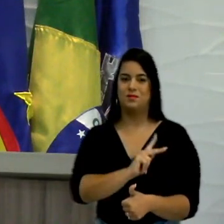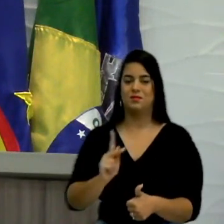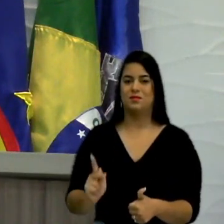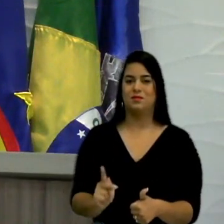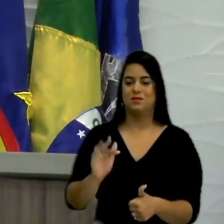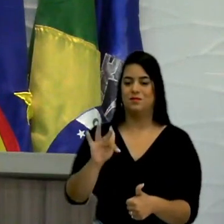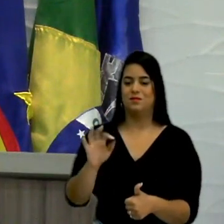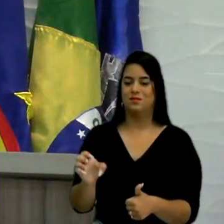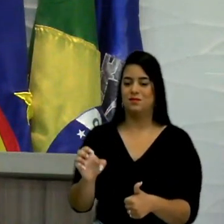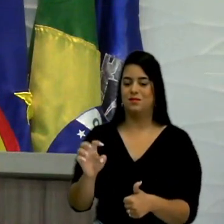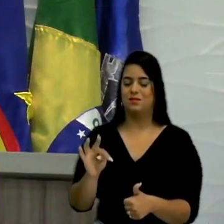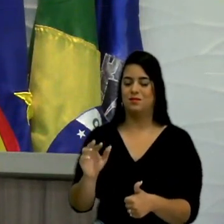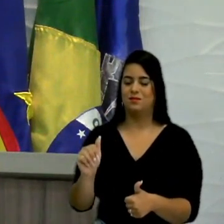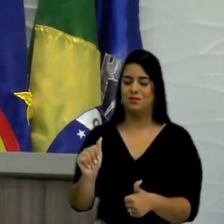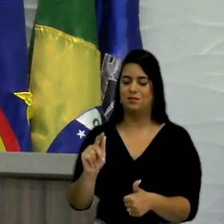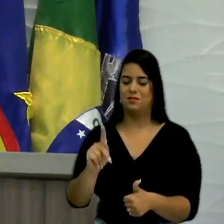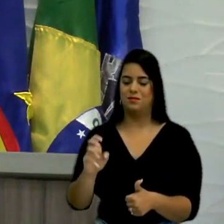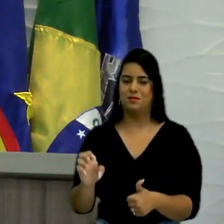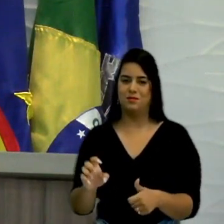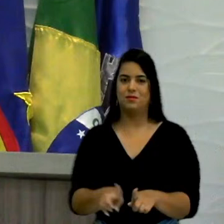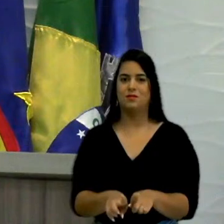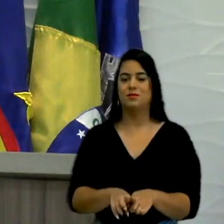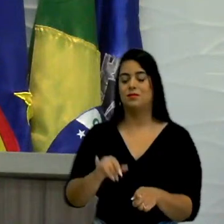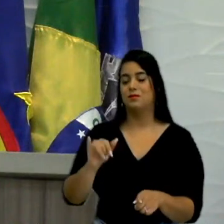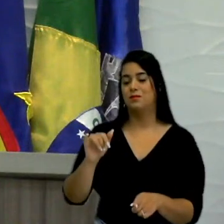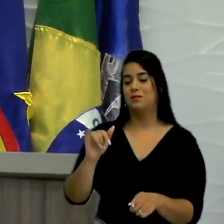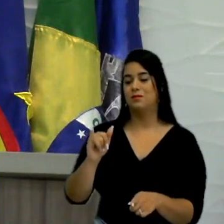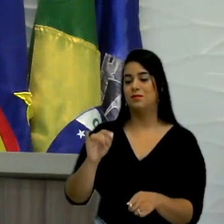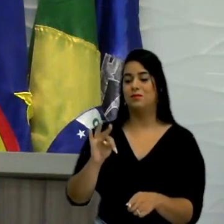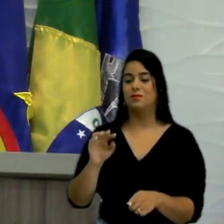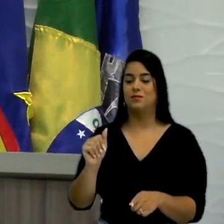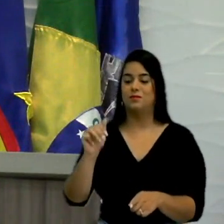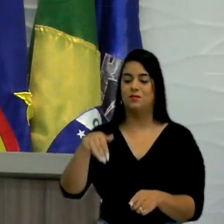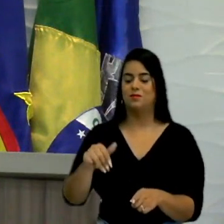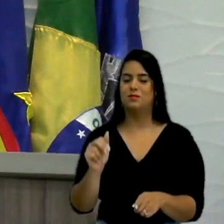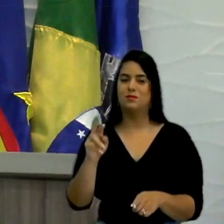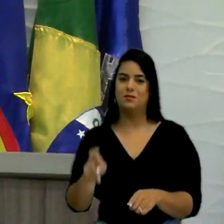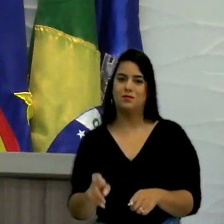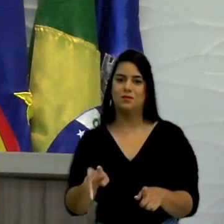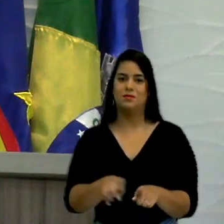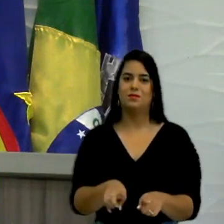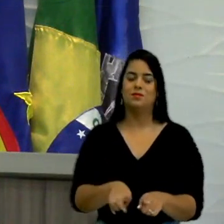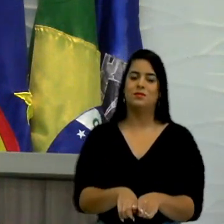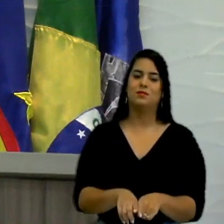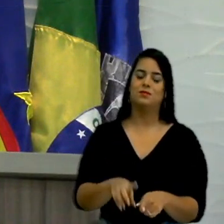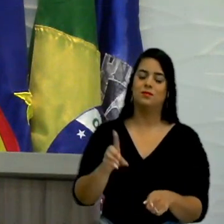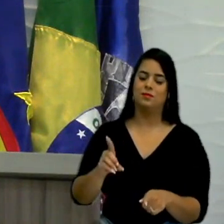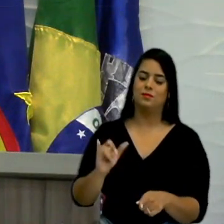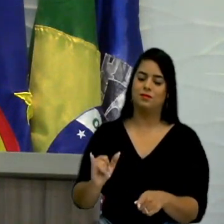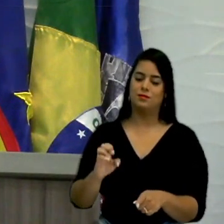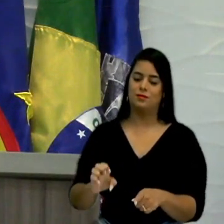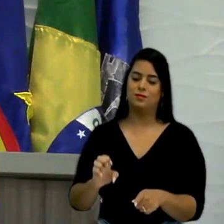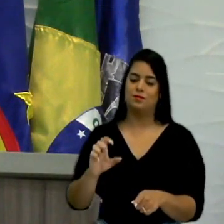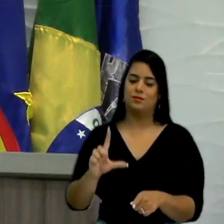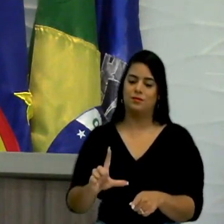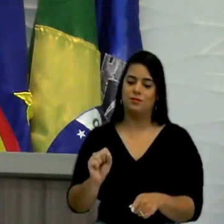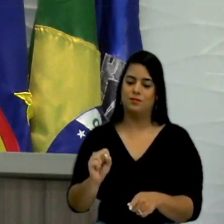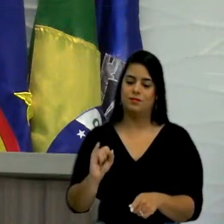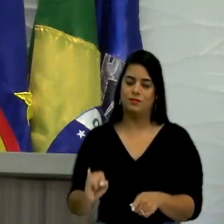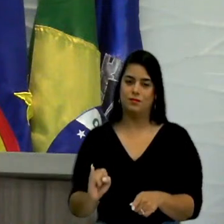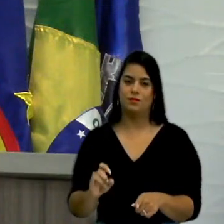Verinha Tavares, Dolores Feitosa, Itamar Carvalho, da Cáritas de Pesqueira, Dielci Almeida, contador do nosso